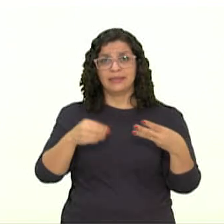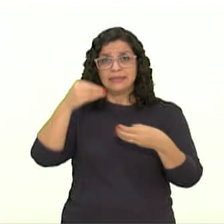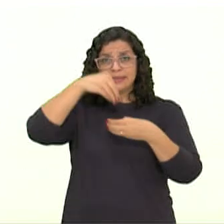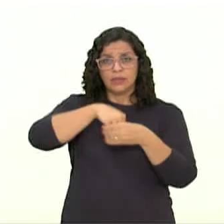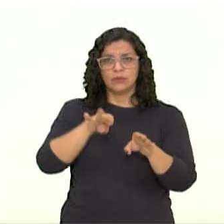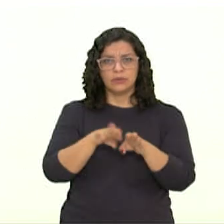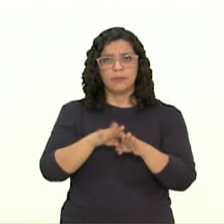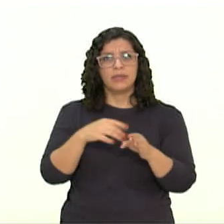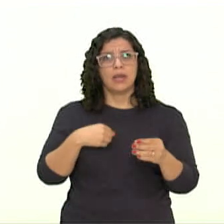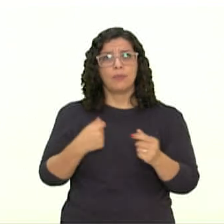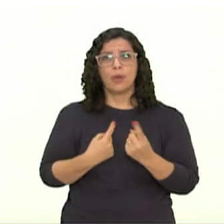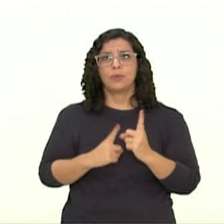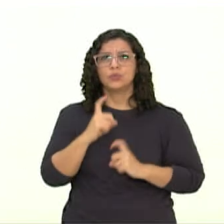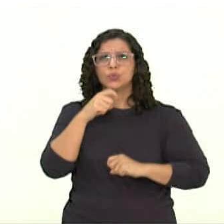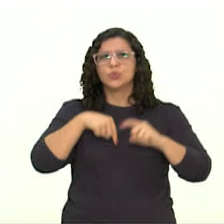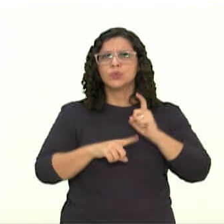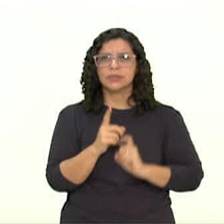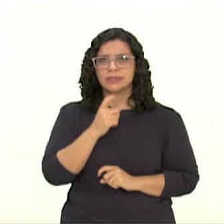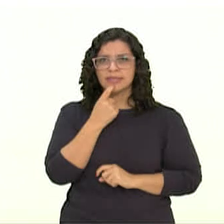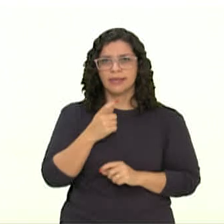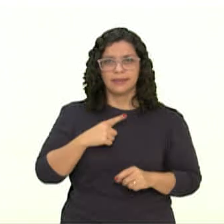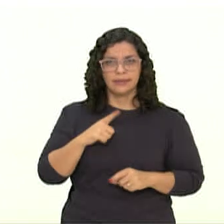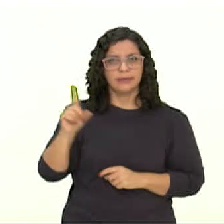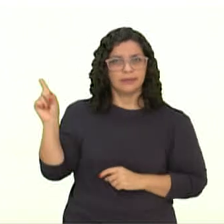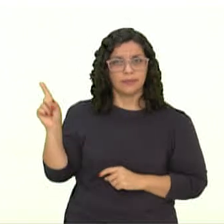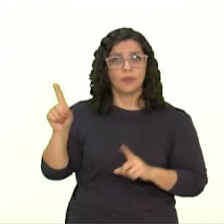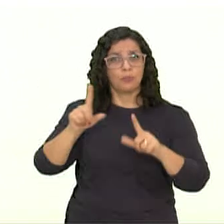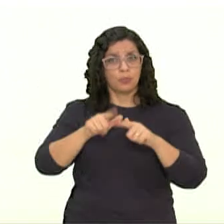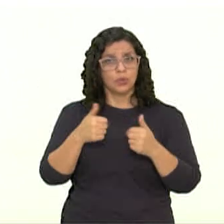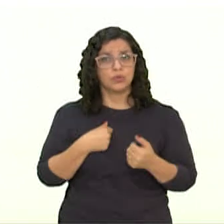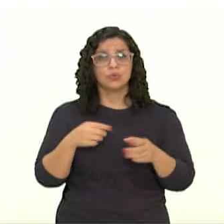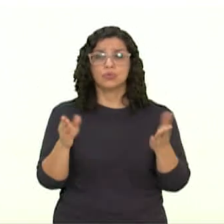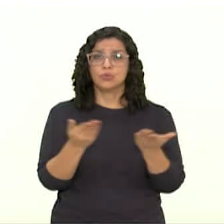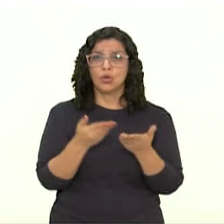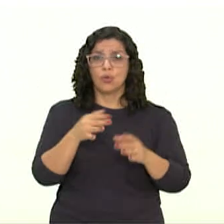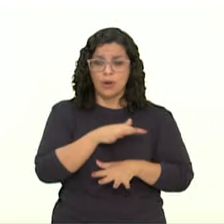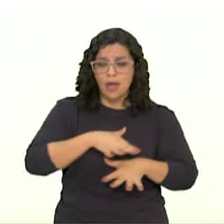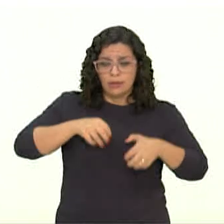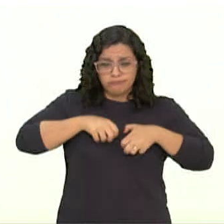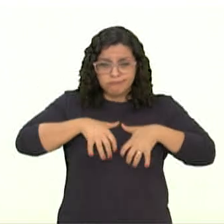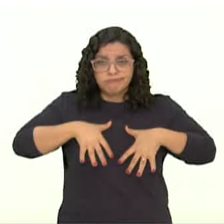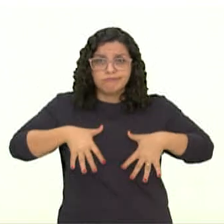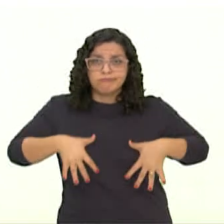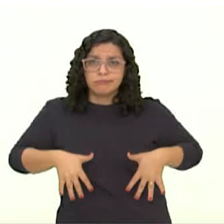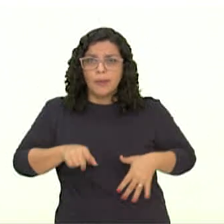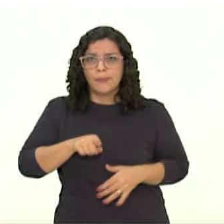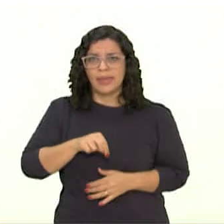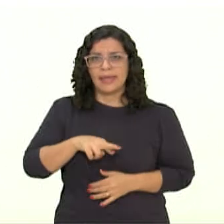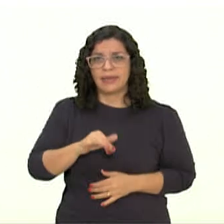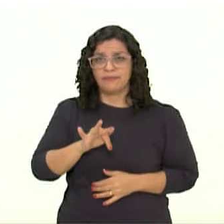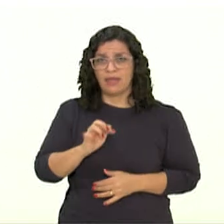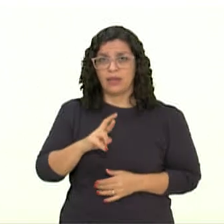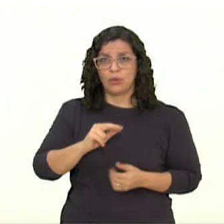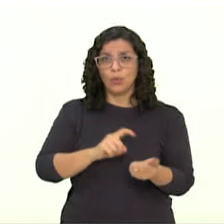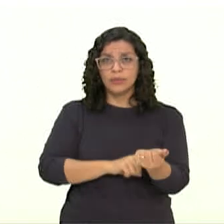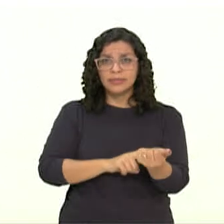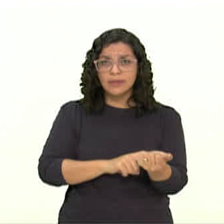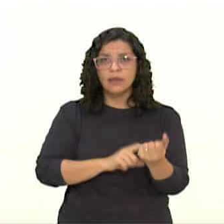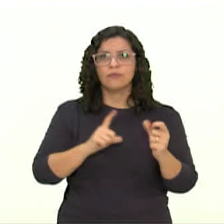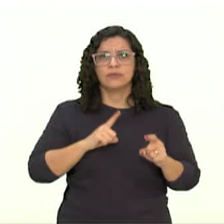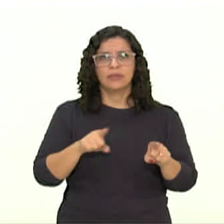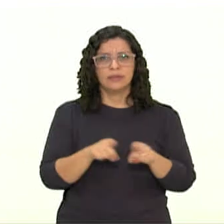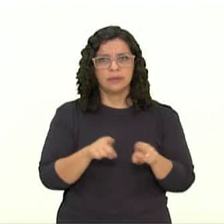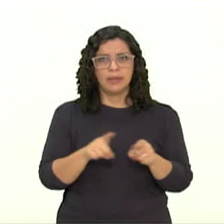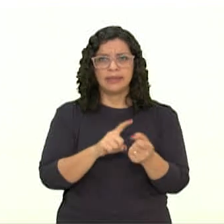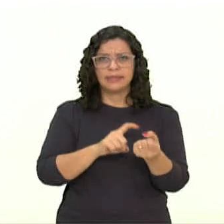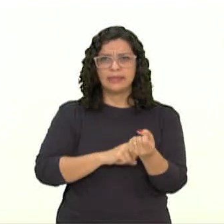e altamente vascularizada, tá? O sistema nervoso periférico ele vai ser formado por nervos, que podem ser